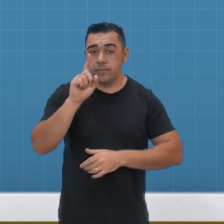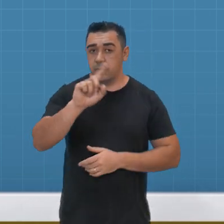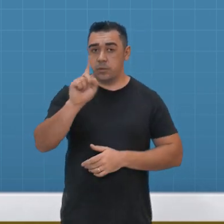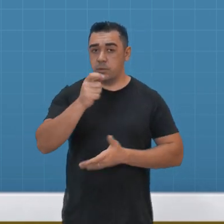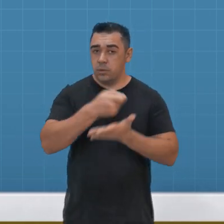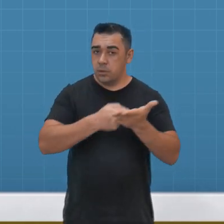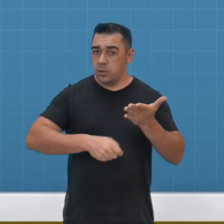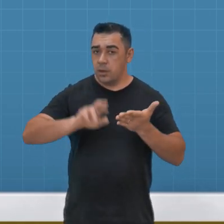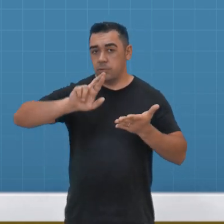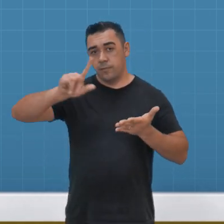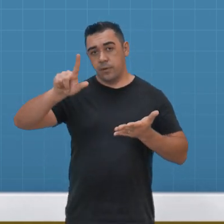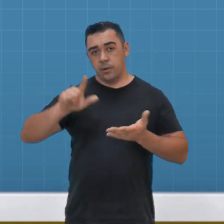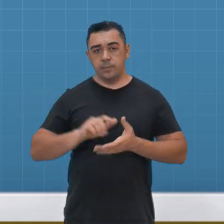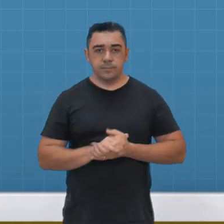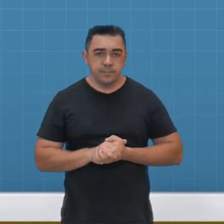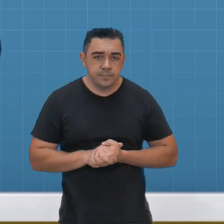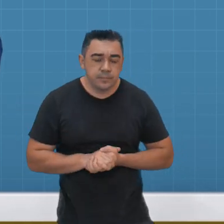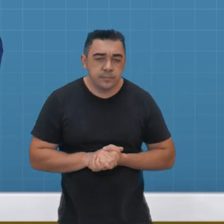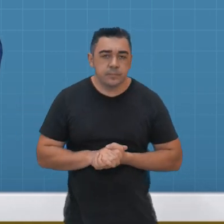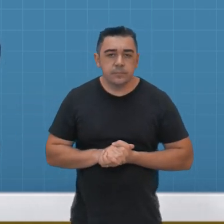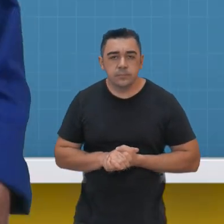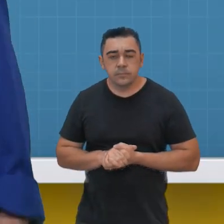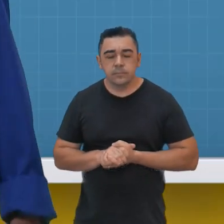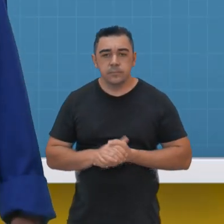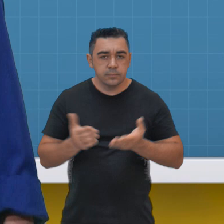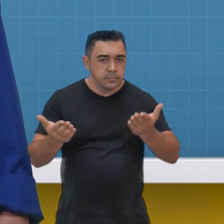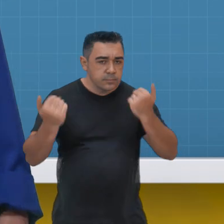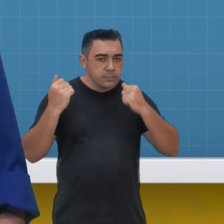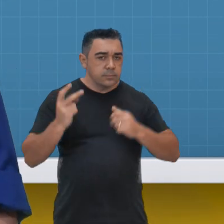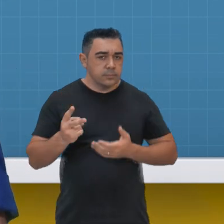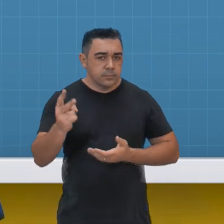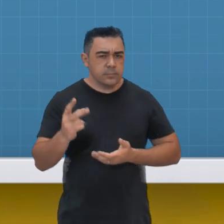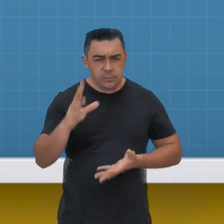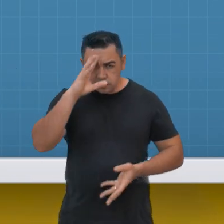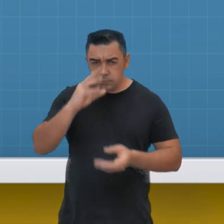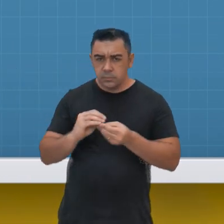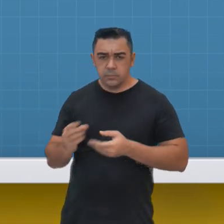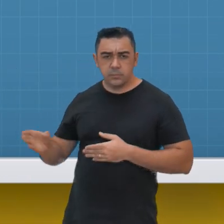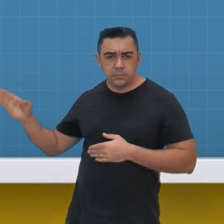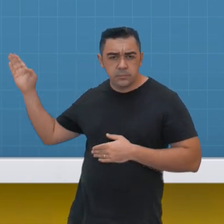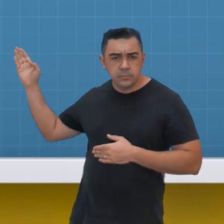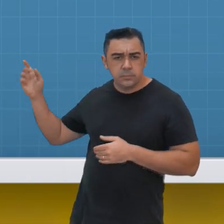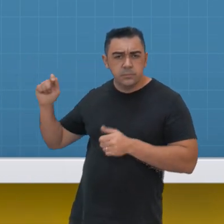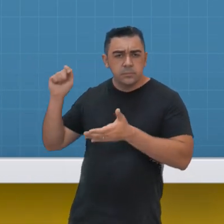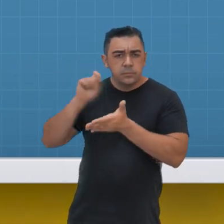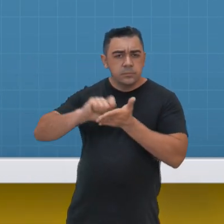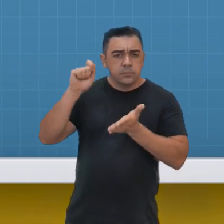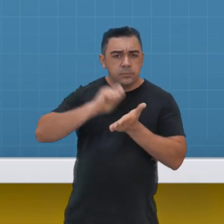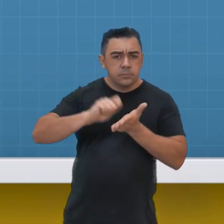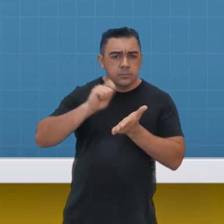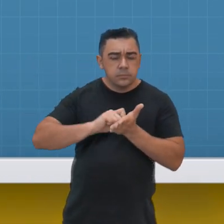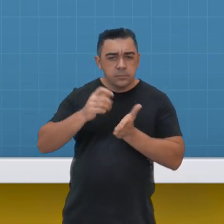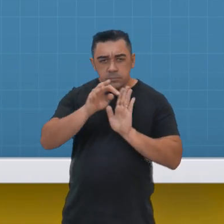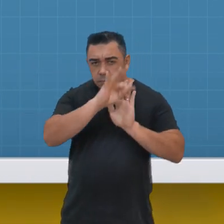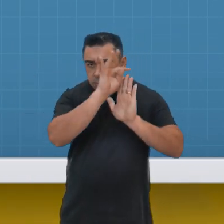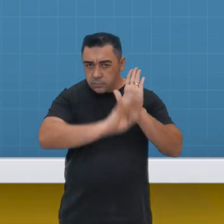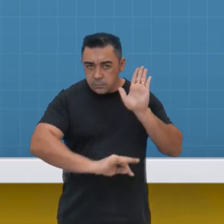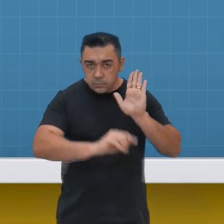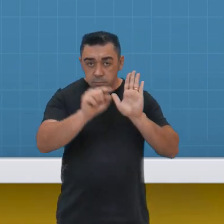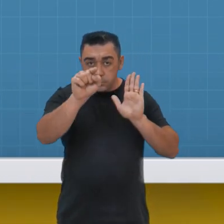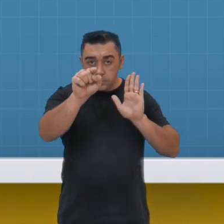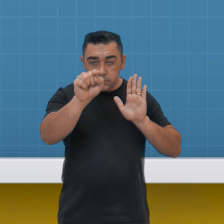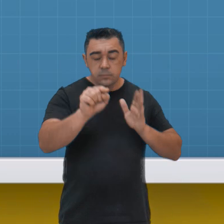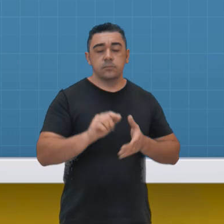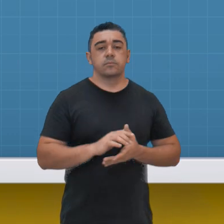bem-vindo. Legal? Vamos lá? Vamos fazer a interpretação escrita do texto,